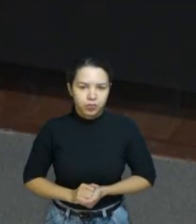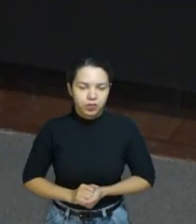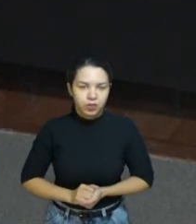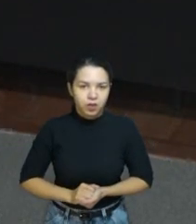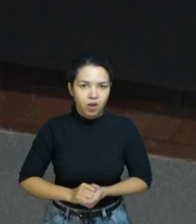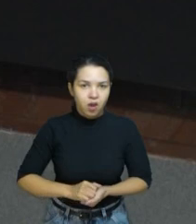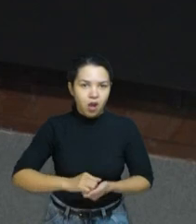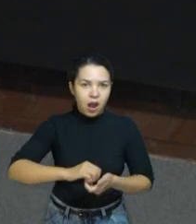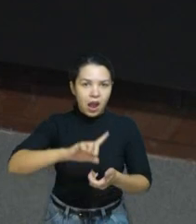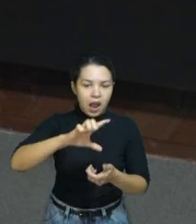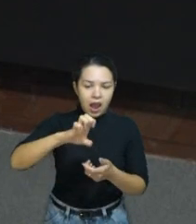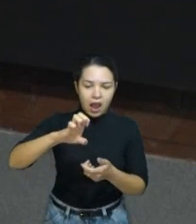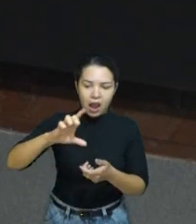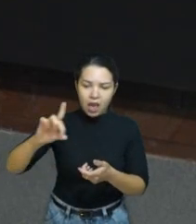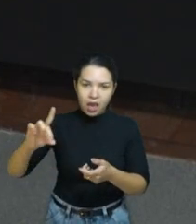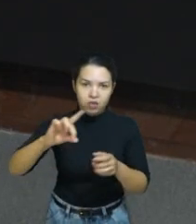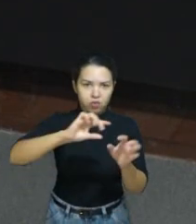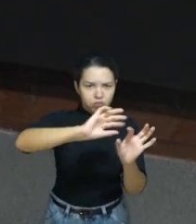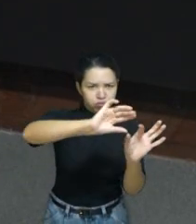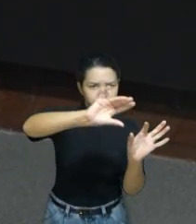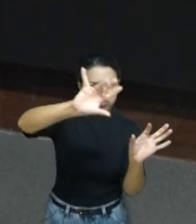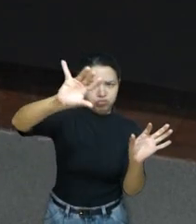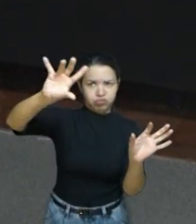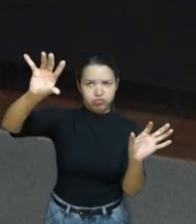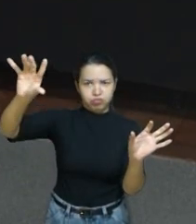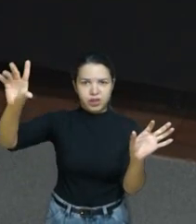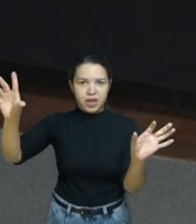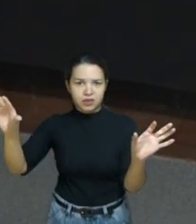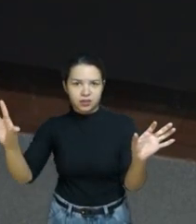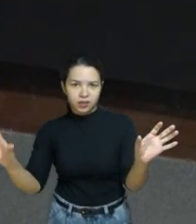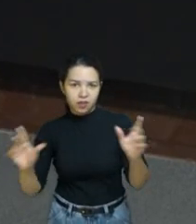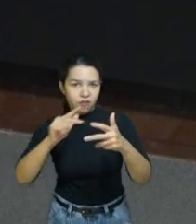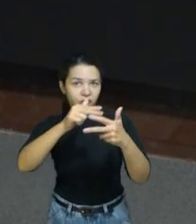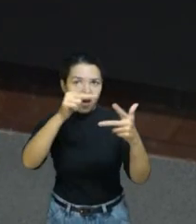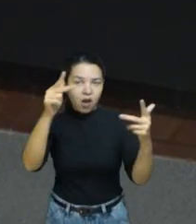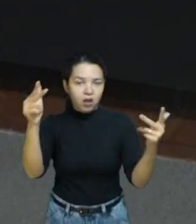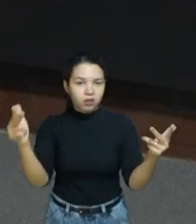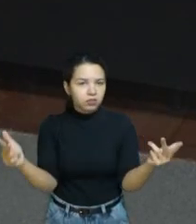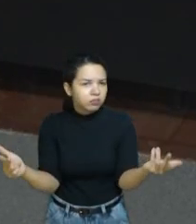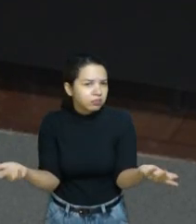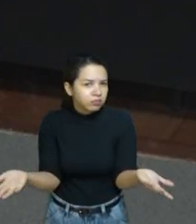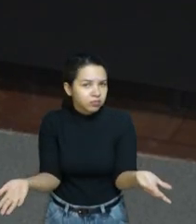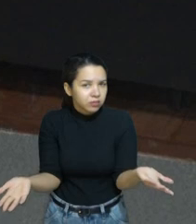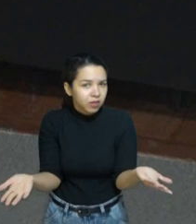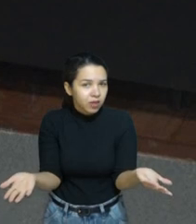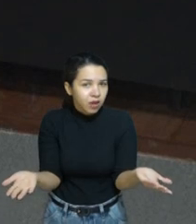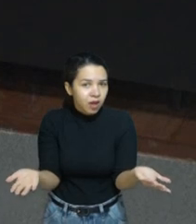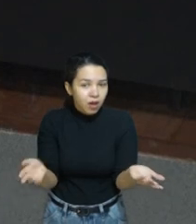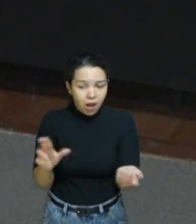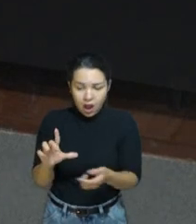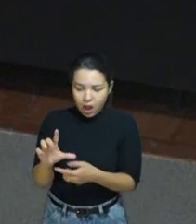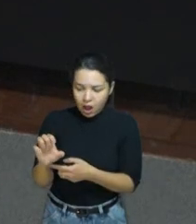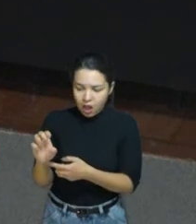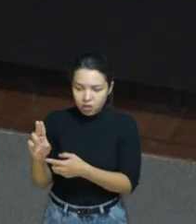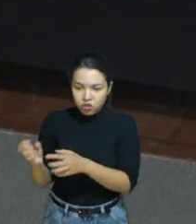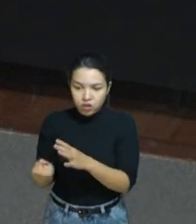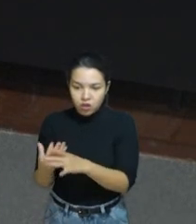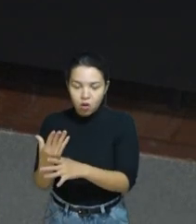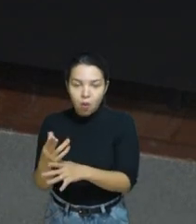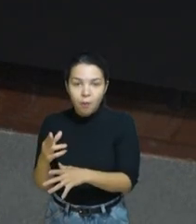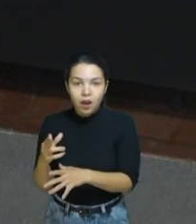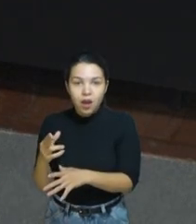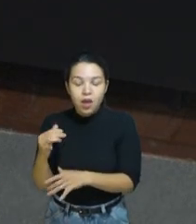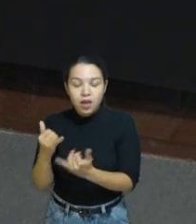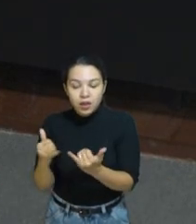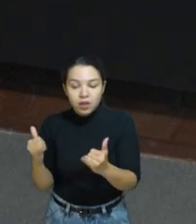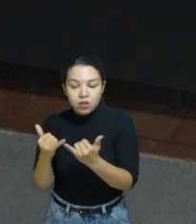você está, sabe, um troço que foi criado para reduzir, economizar energia, mas aí ficou barato, aí o que acontece?